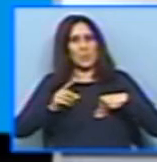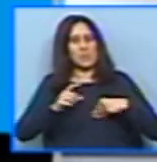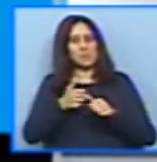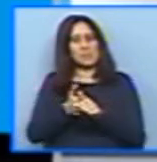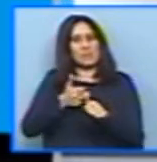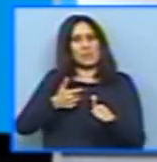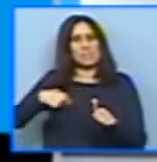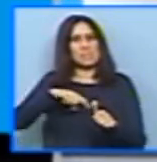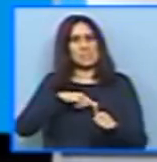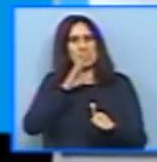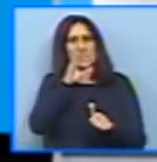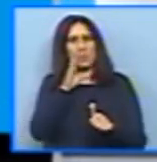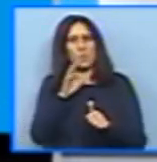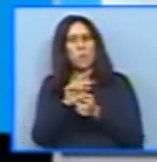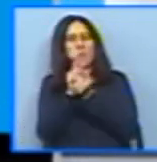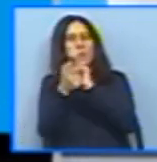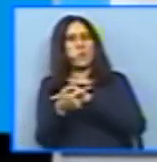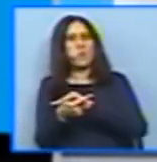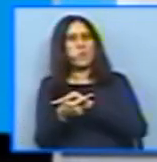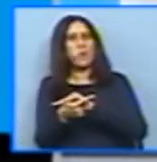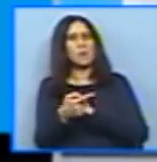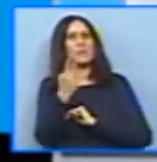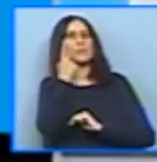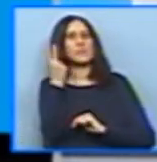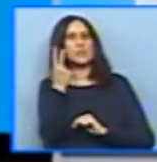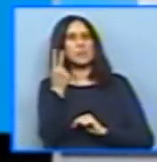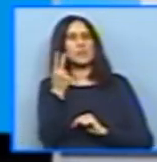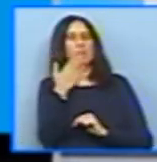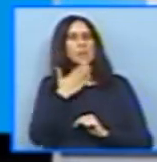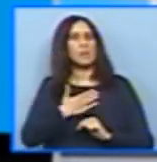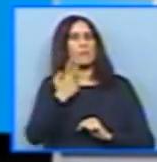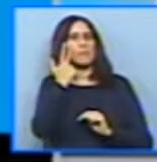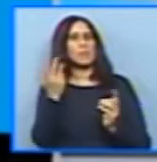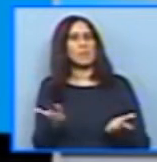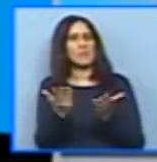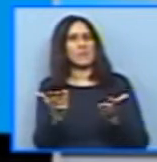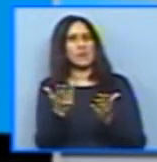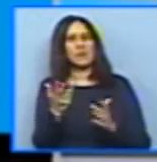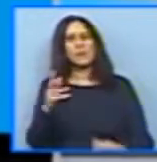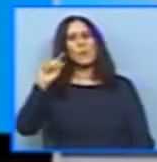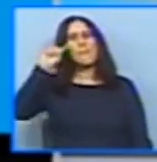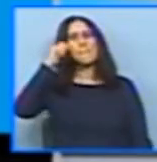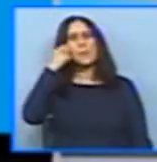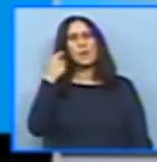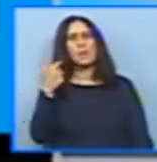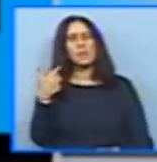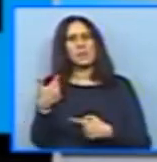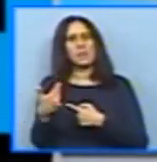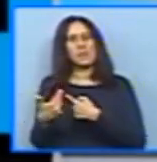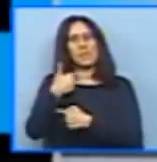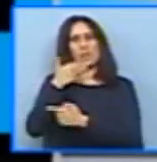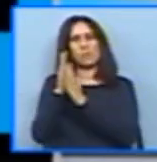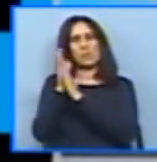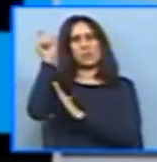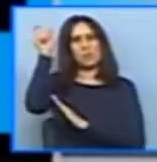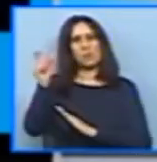em que eu entro em dinâmicas contrárias à vida e à promoção da vida. Não tanto uma condenação que é feita diretamente por Deus